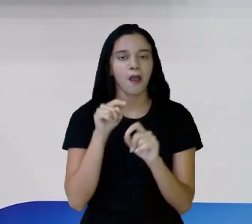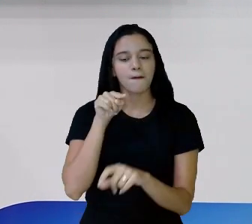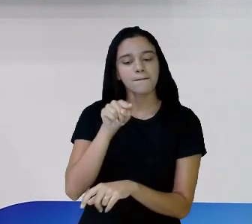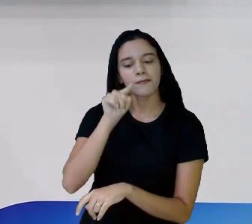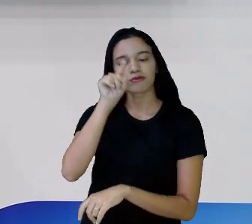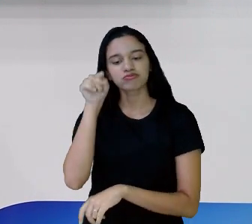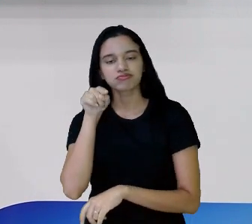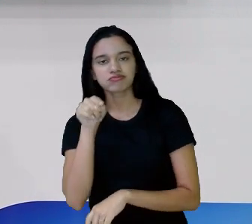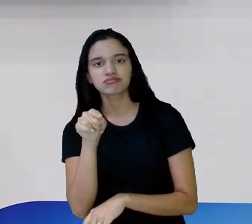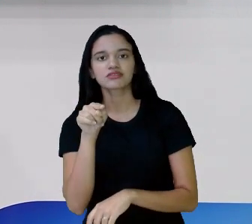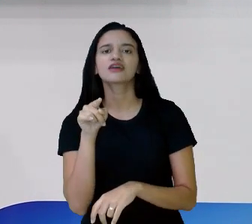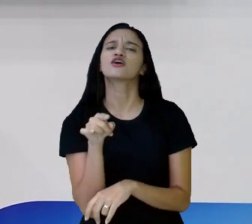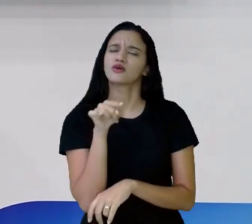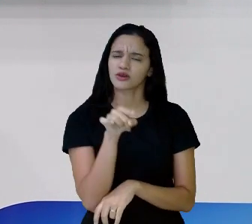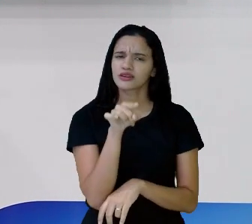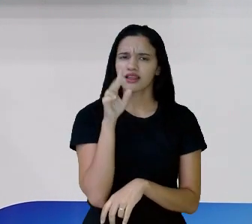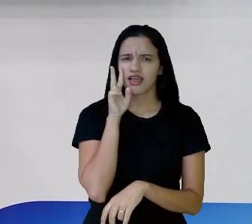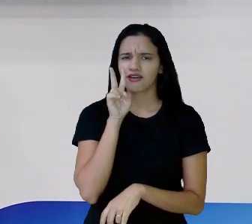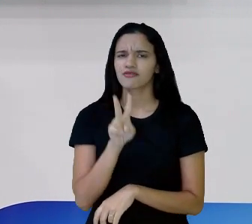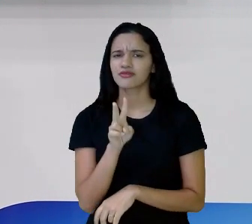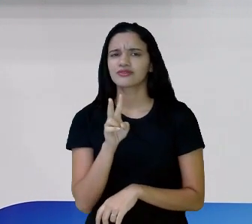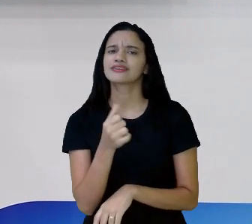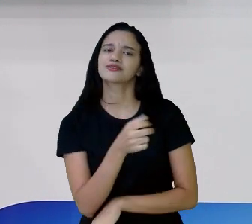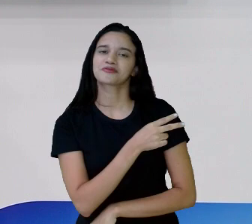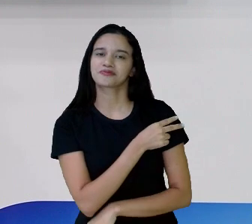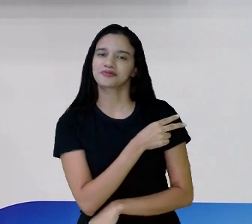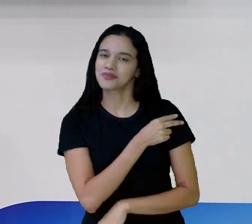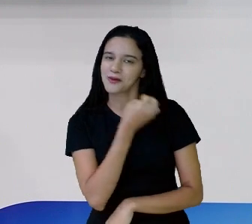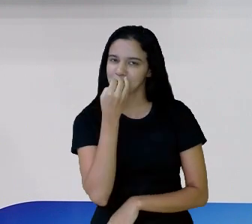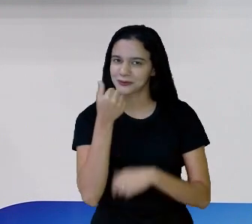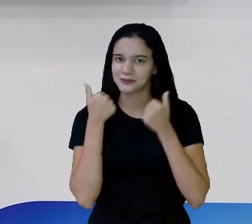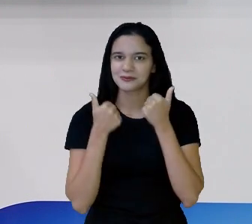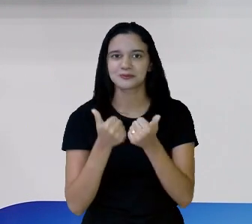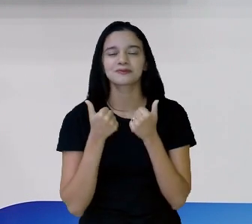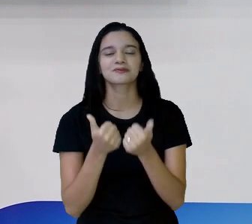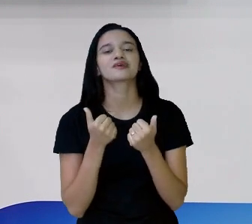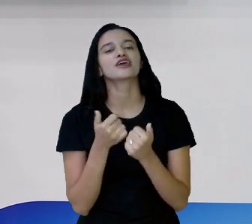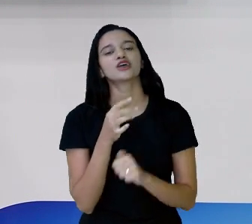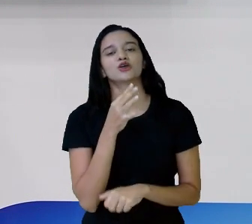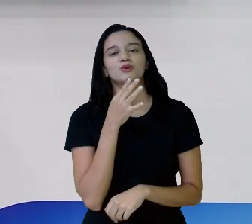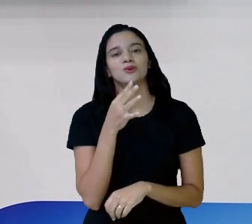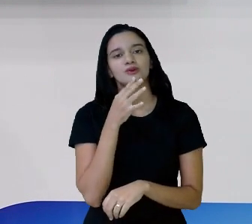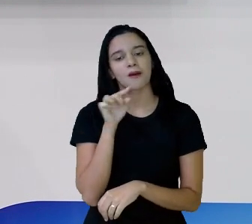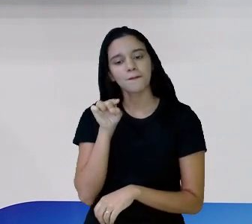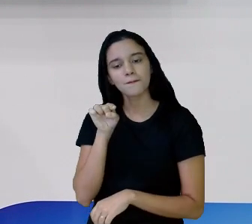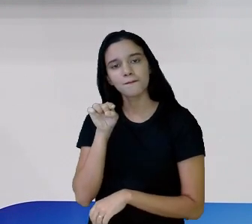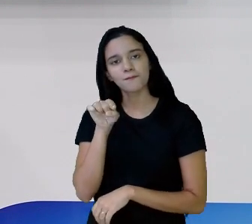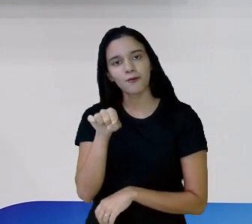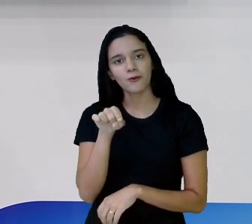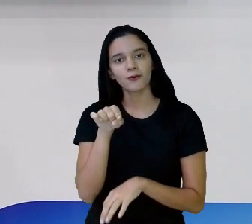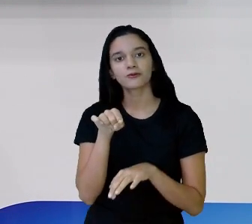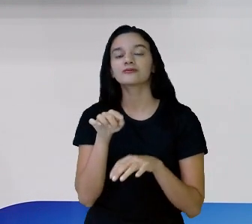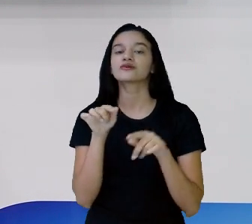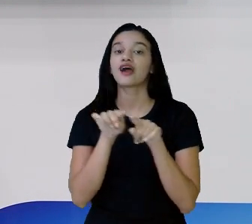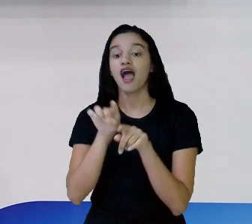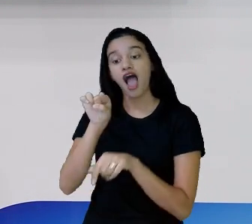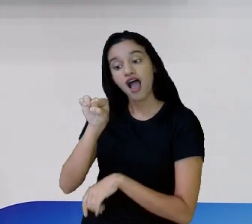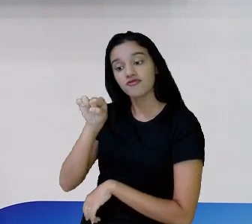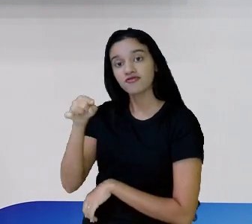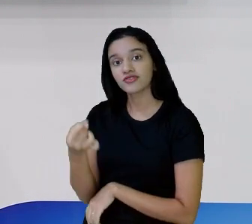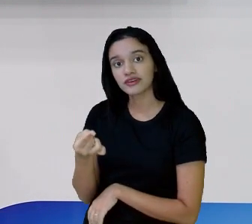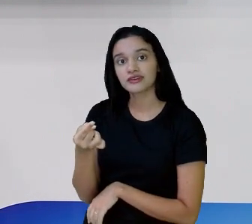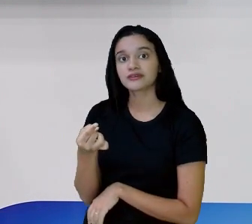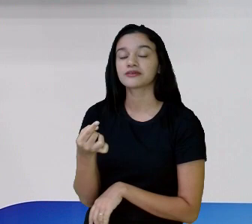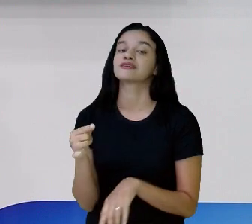pontuação. E isso você já viu no segundo ano, muito bem. Você já conhece o ponto final, a